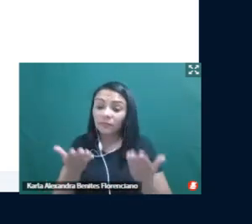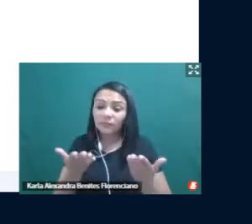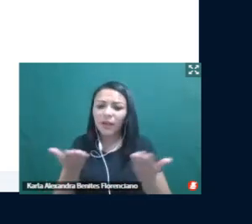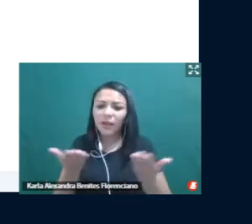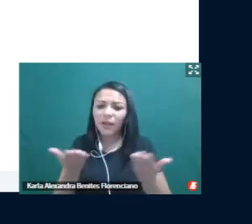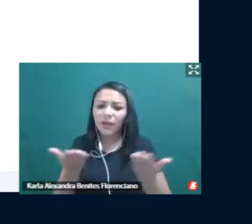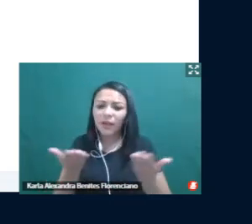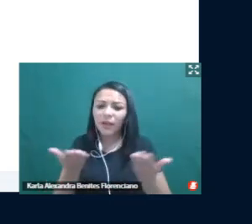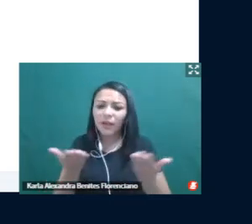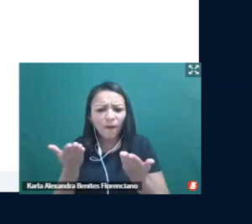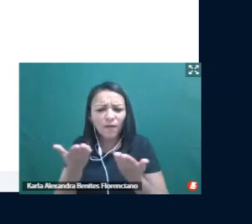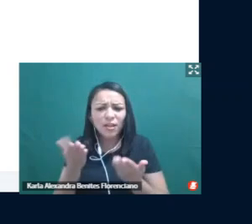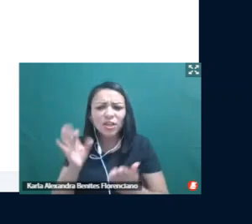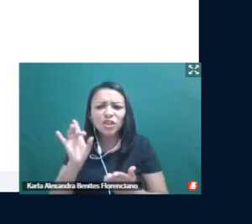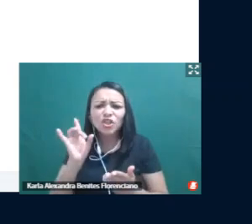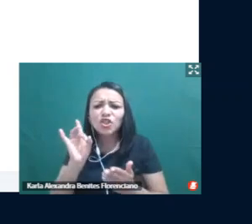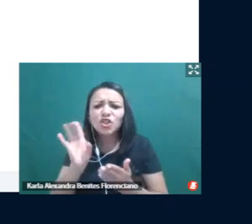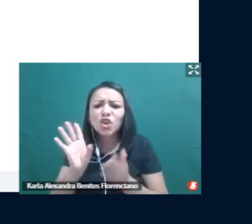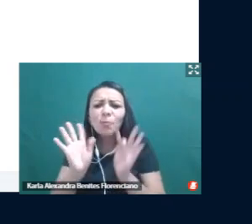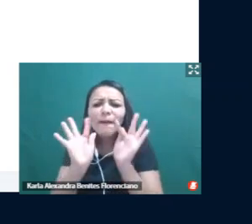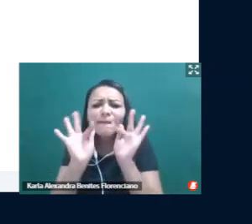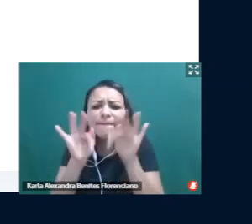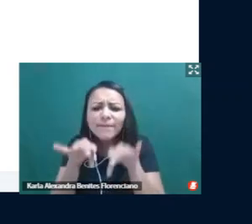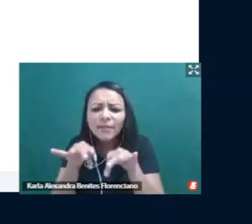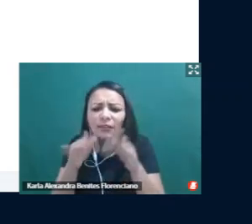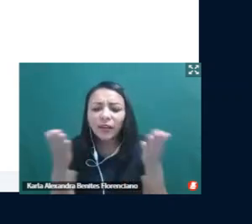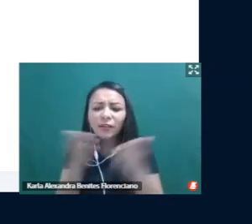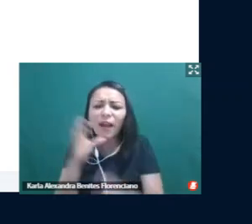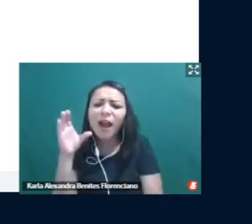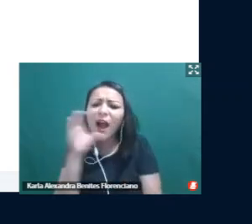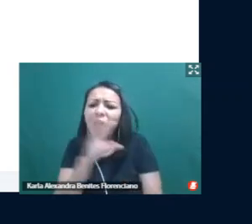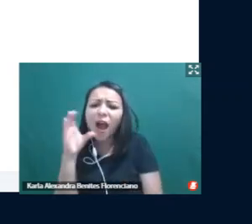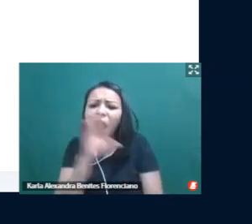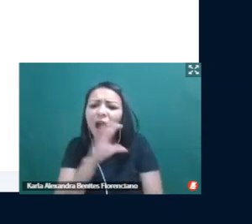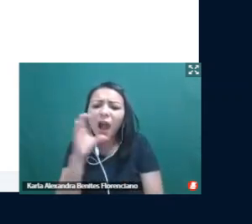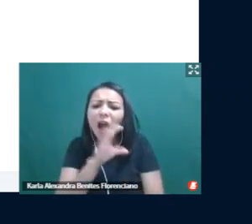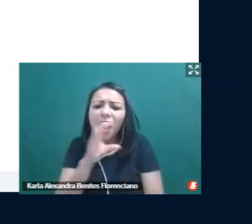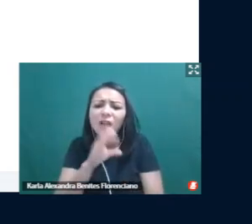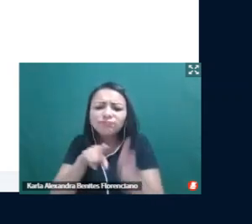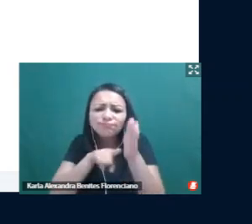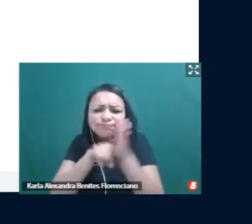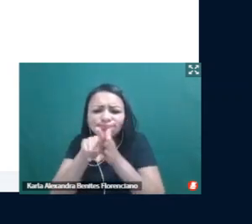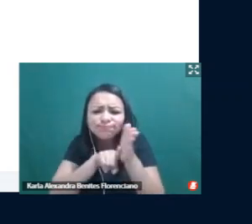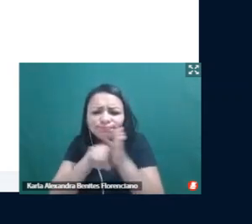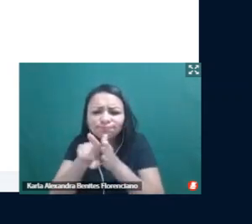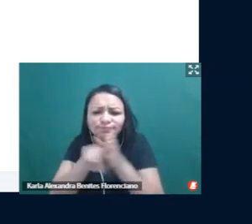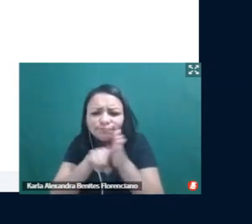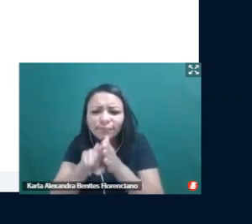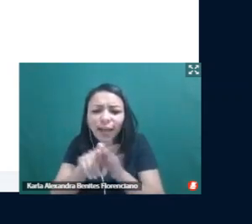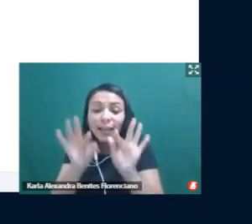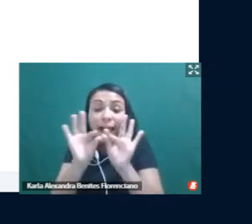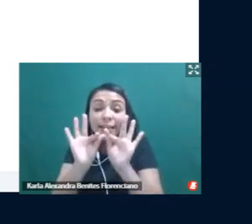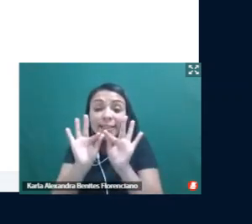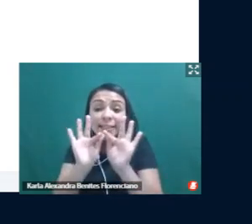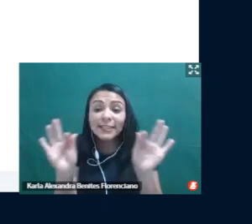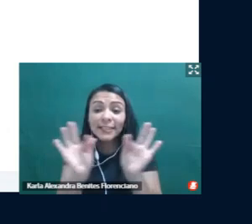Agora, só para finalizar, vamos fazer rapidinho a análise sintática de